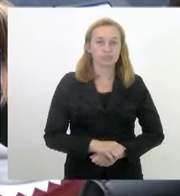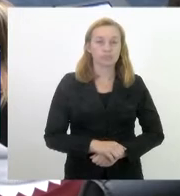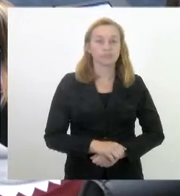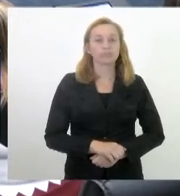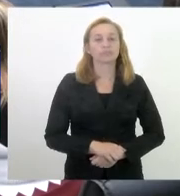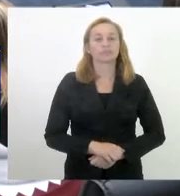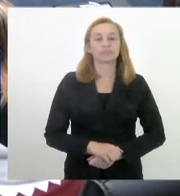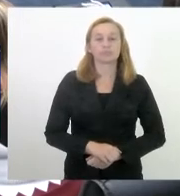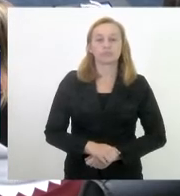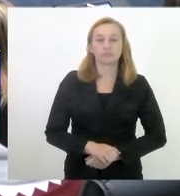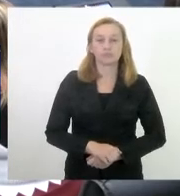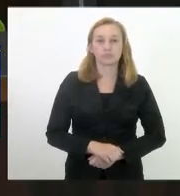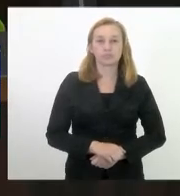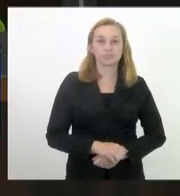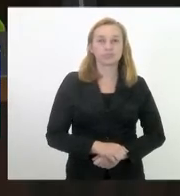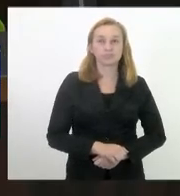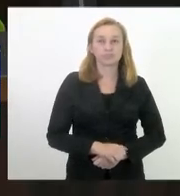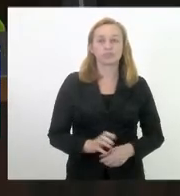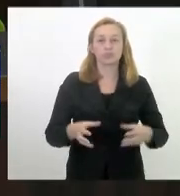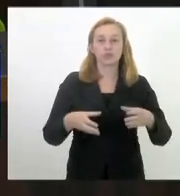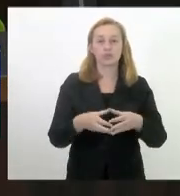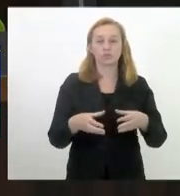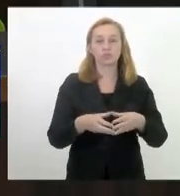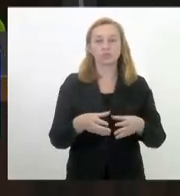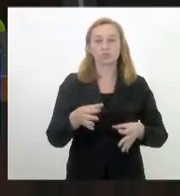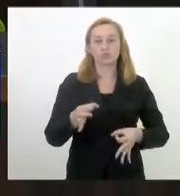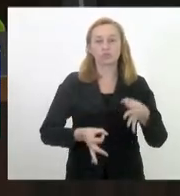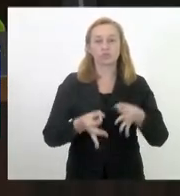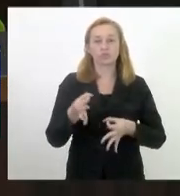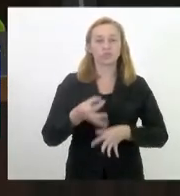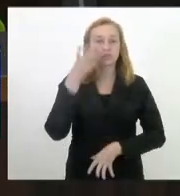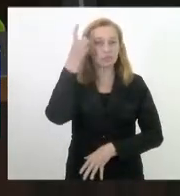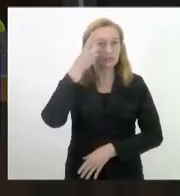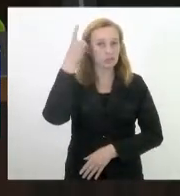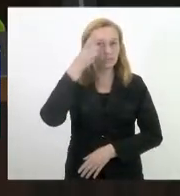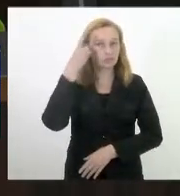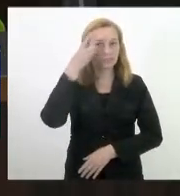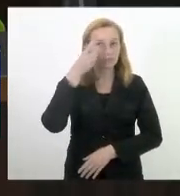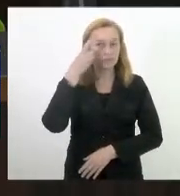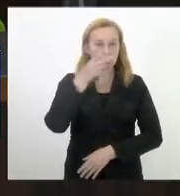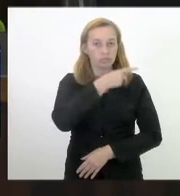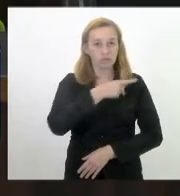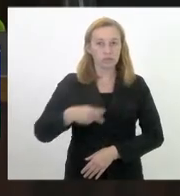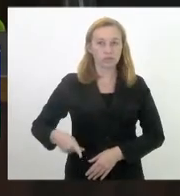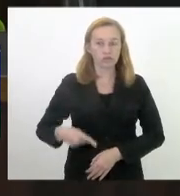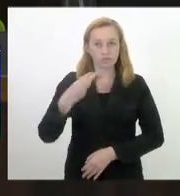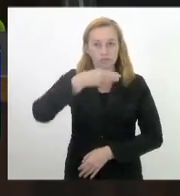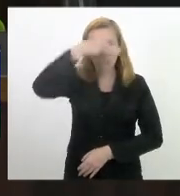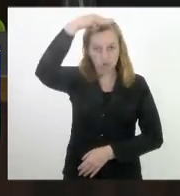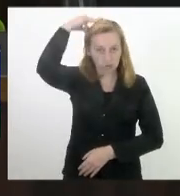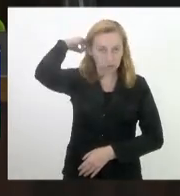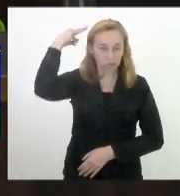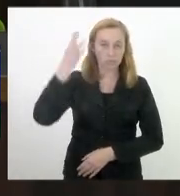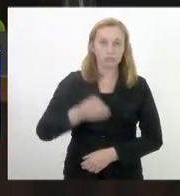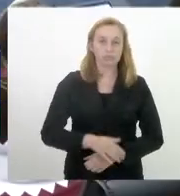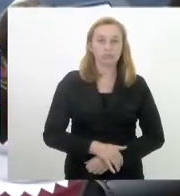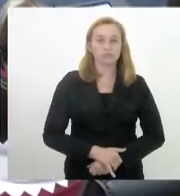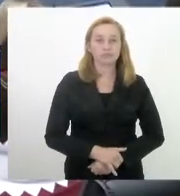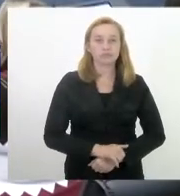Para emitir parecer pela Comissão de Constituição e Justiça, deputado presidente Márcio